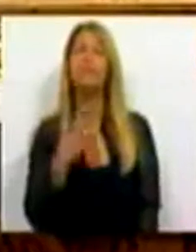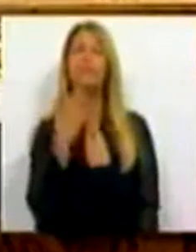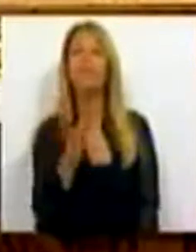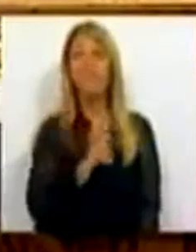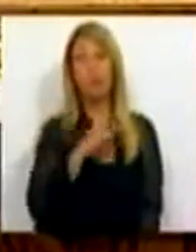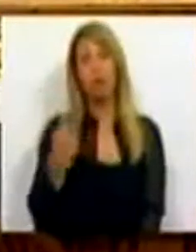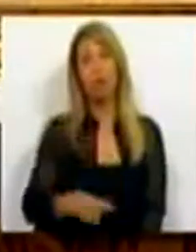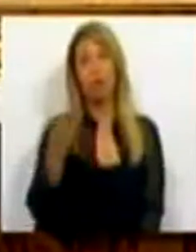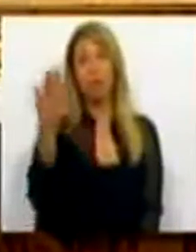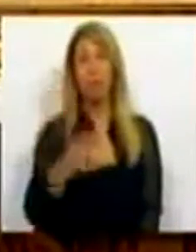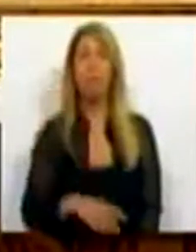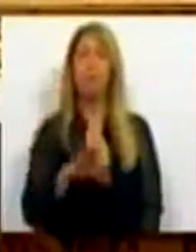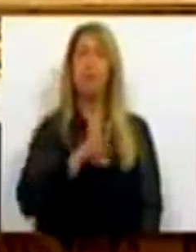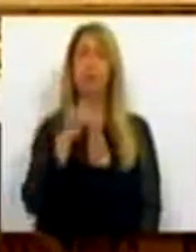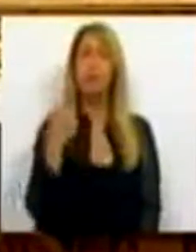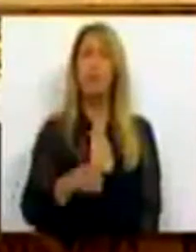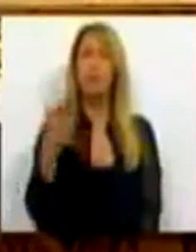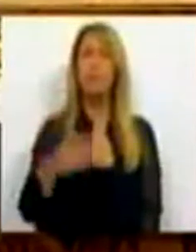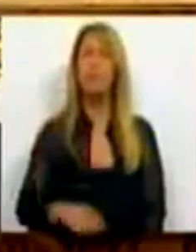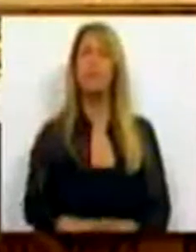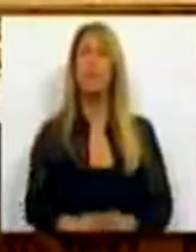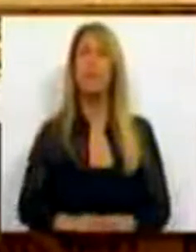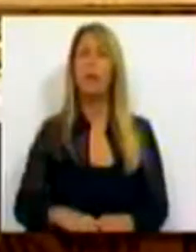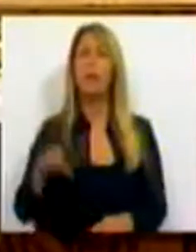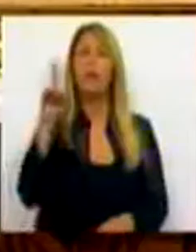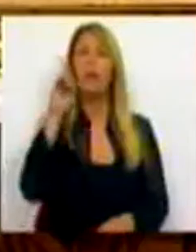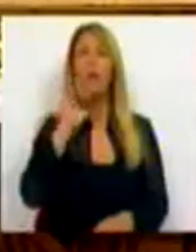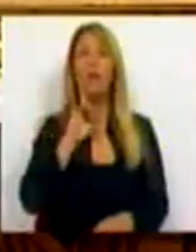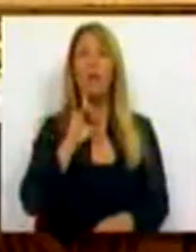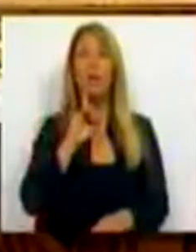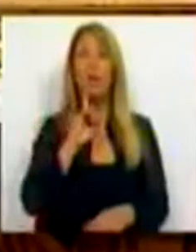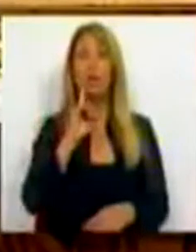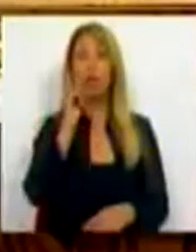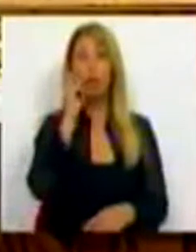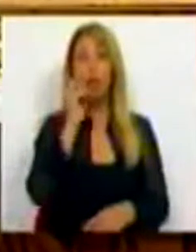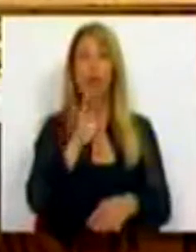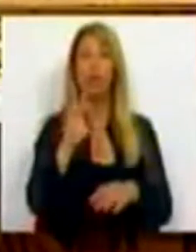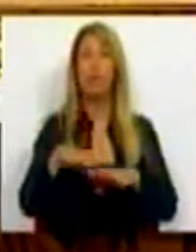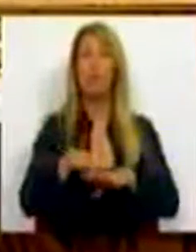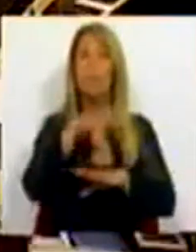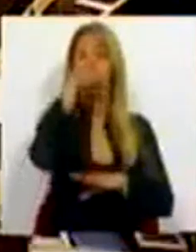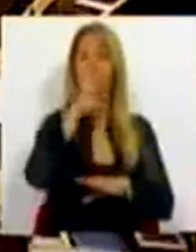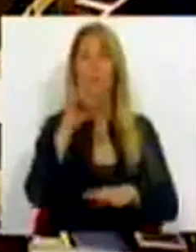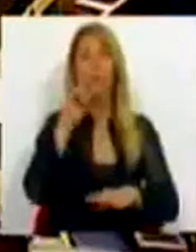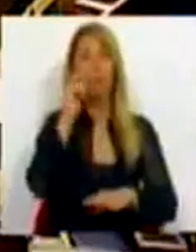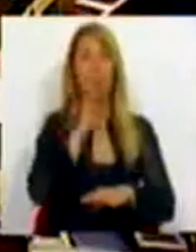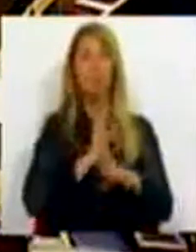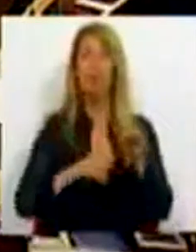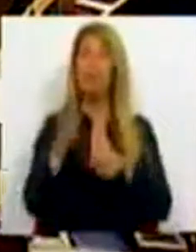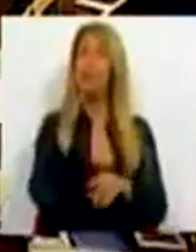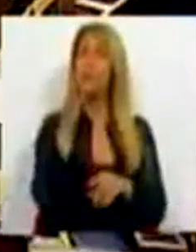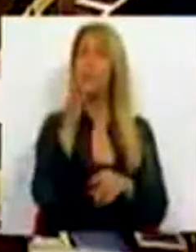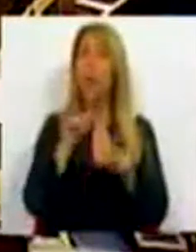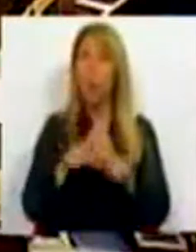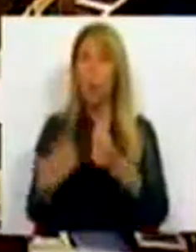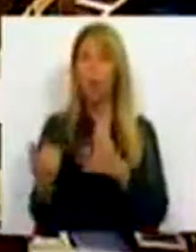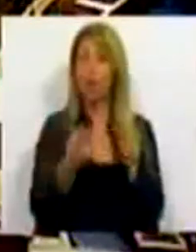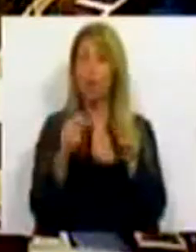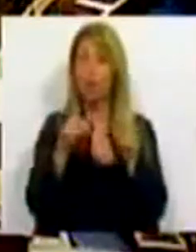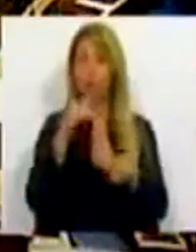Obrigado, Sr. Presidente. Sr. Presidente, senhores membros do Governo, senhoras e senhores deputados, discutimos hoje